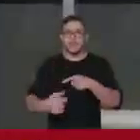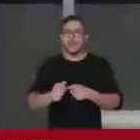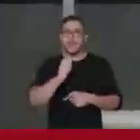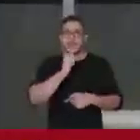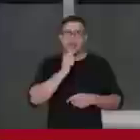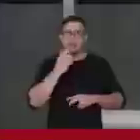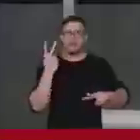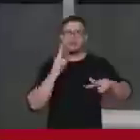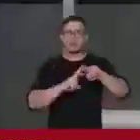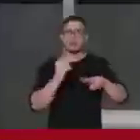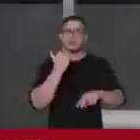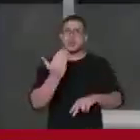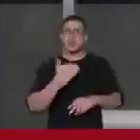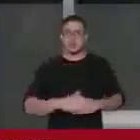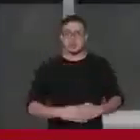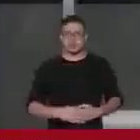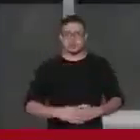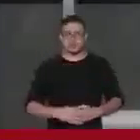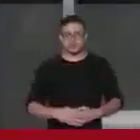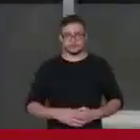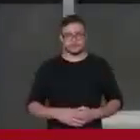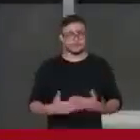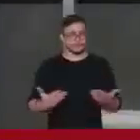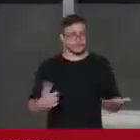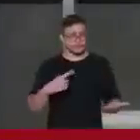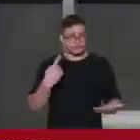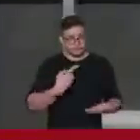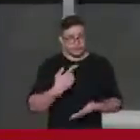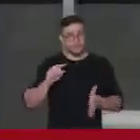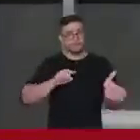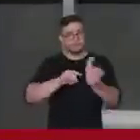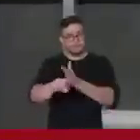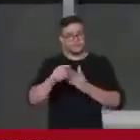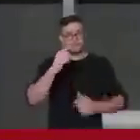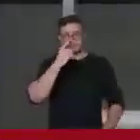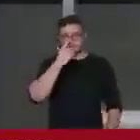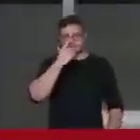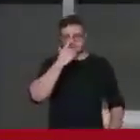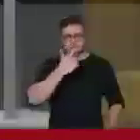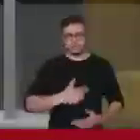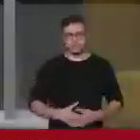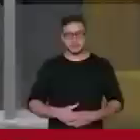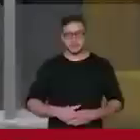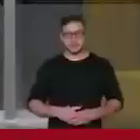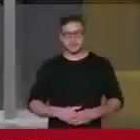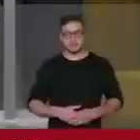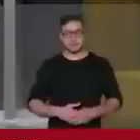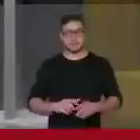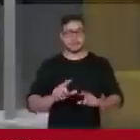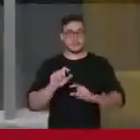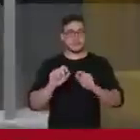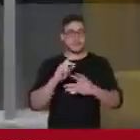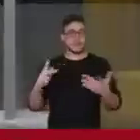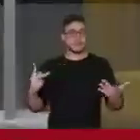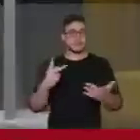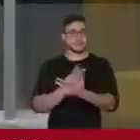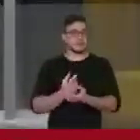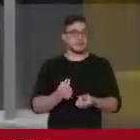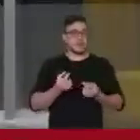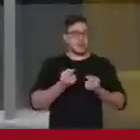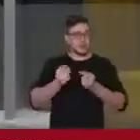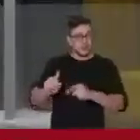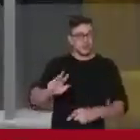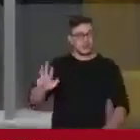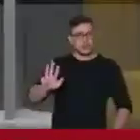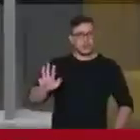presos é a pergunta que a gente quer saber o atentado é contra a democracia ou atentado é contra o povo